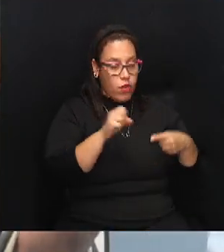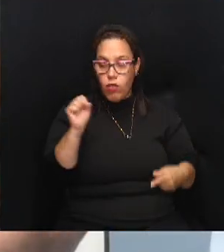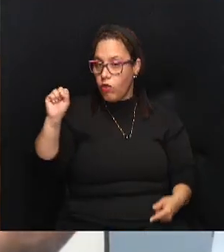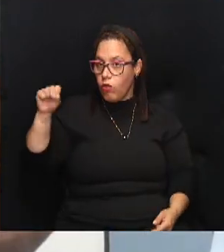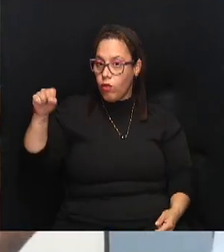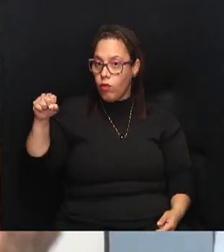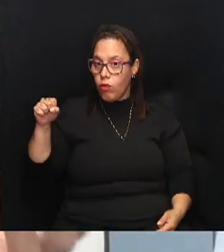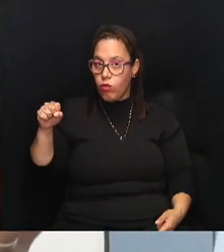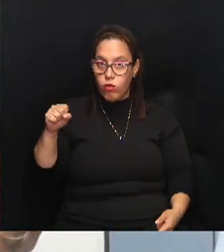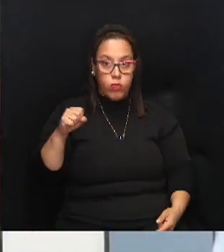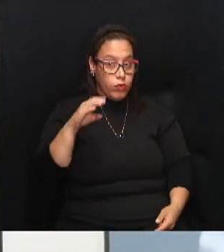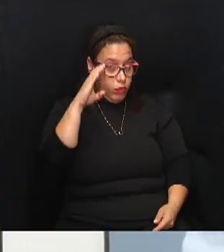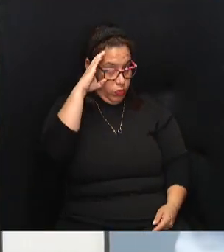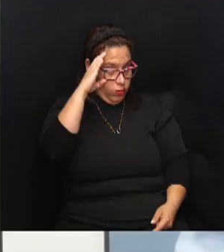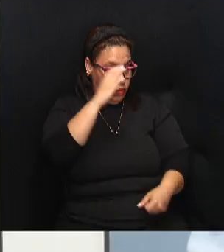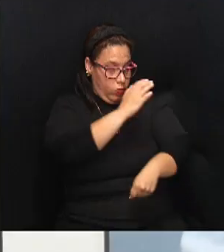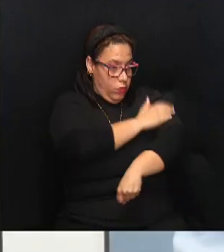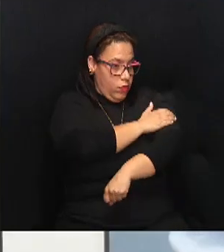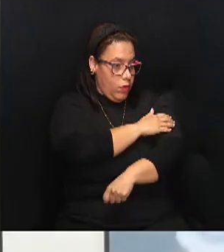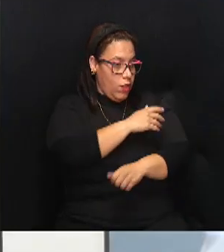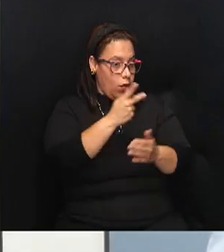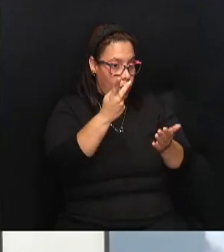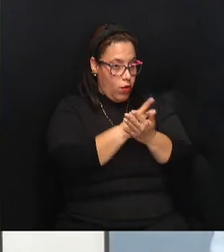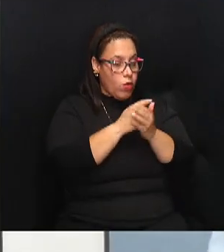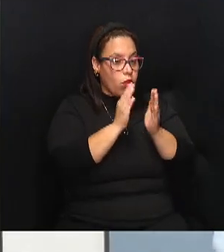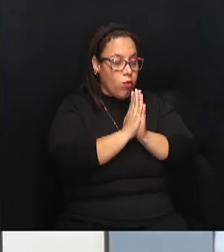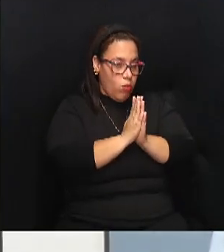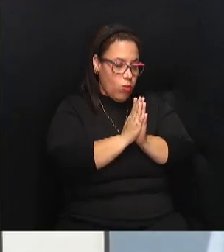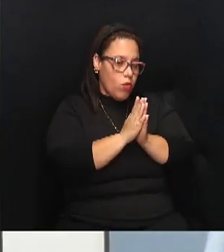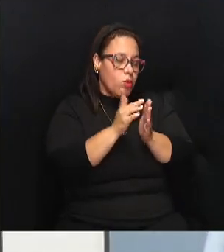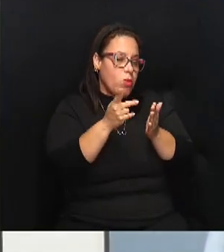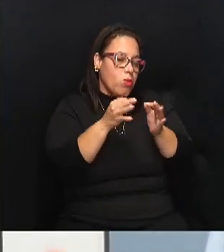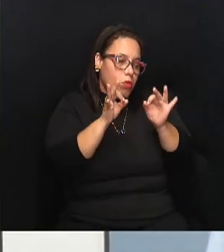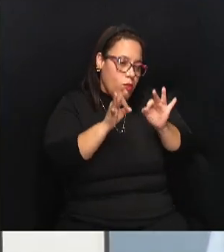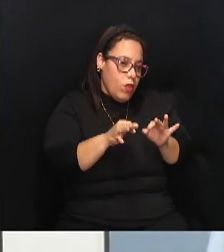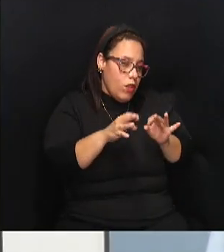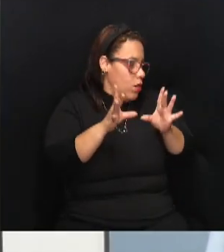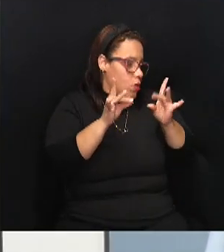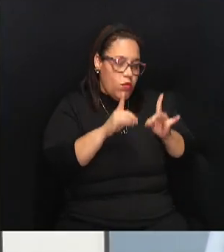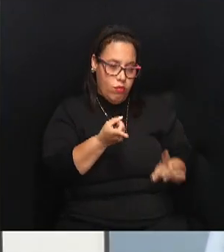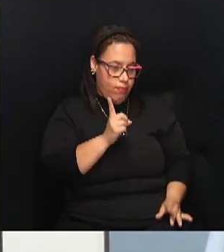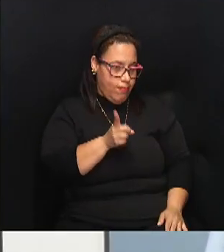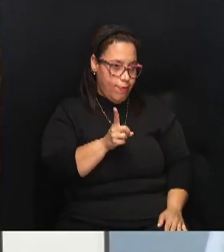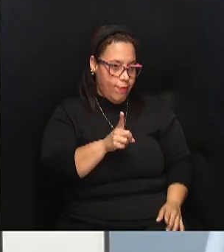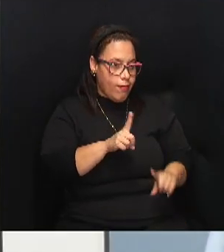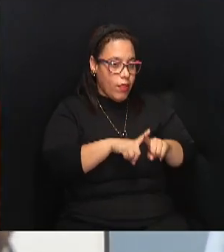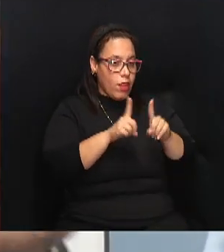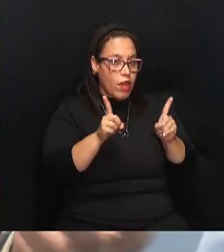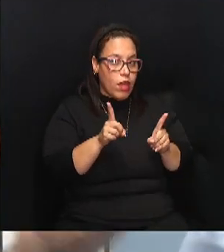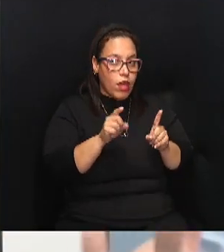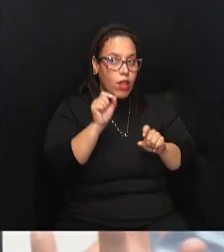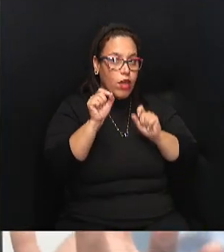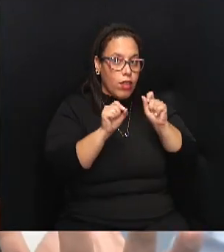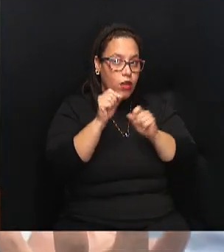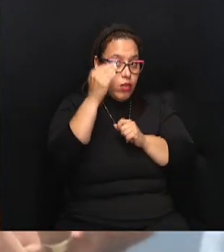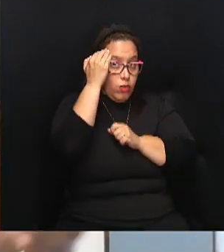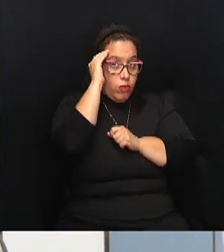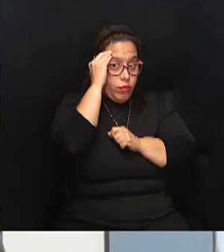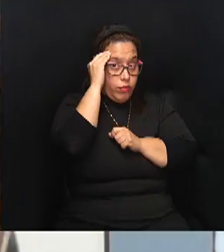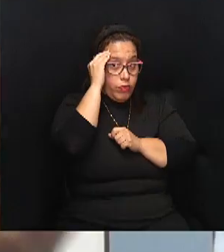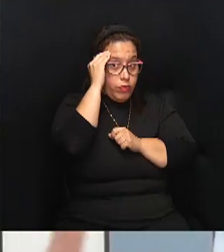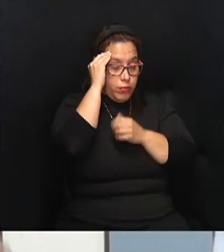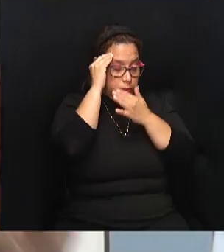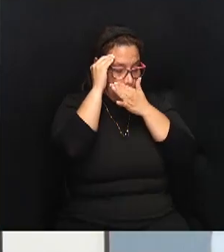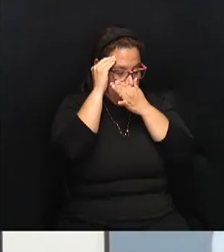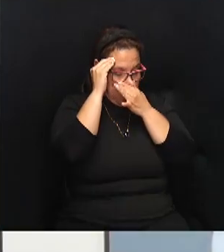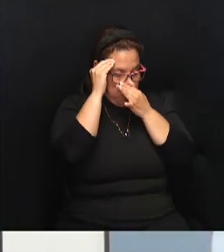que o comandante, e se eu tiver errado, por gentileza, me corrija, porque eu não sou especialista, mas o que eu entendi, né,